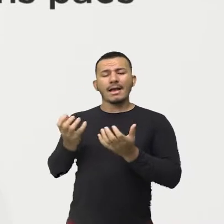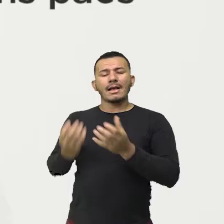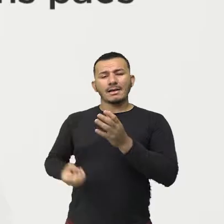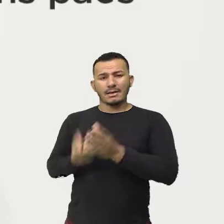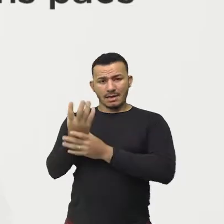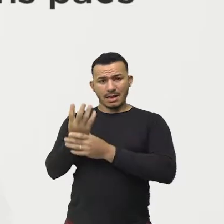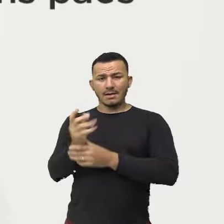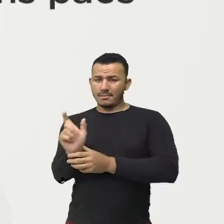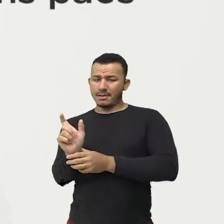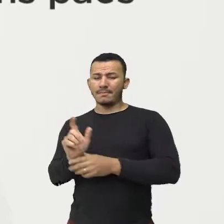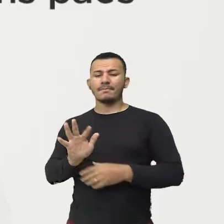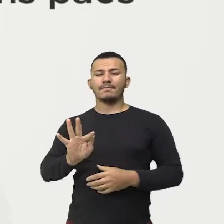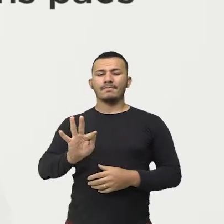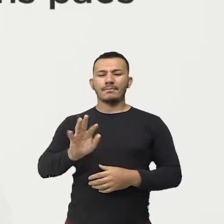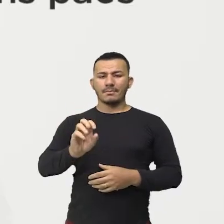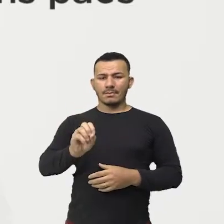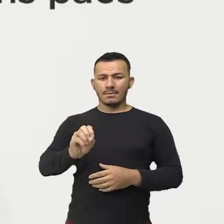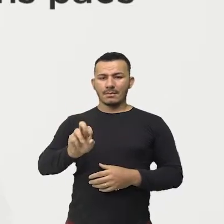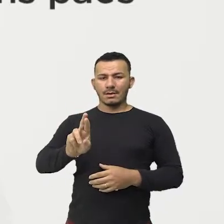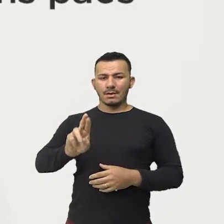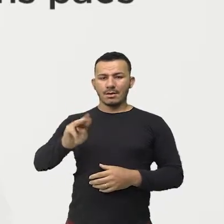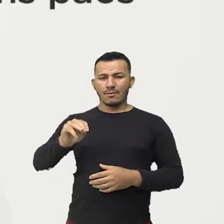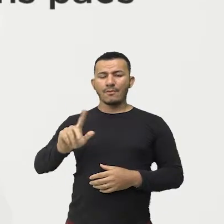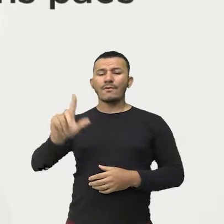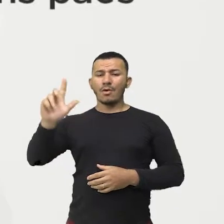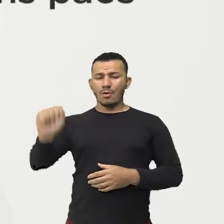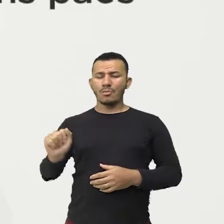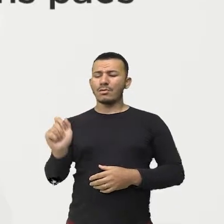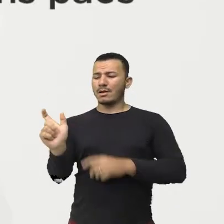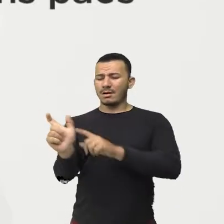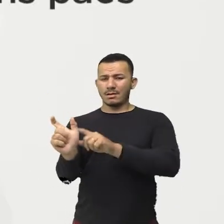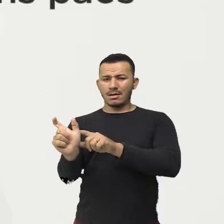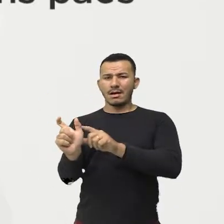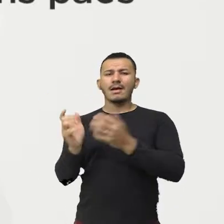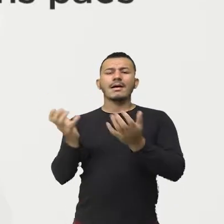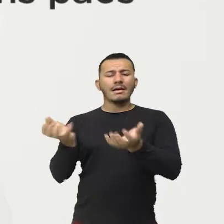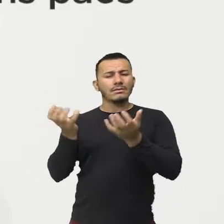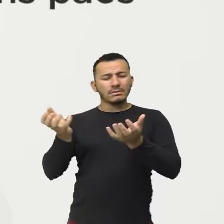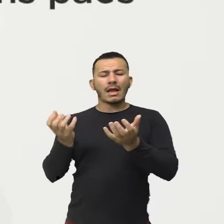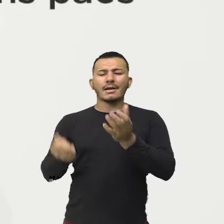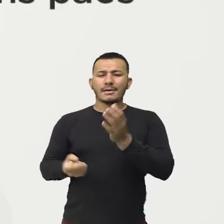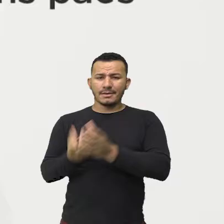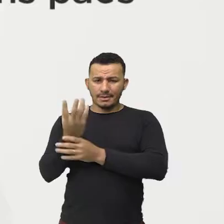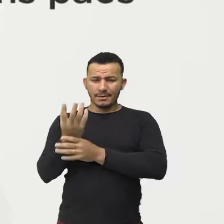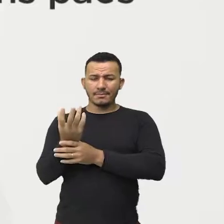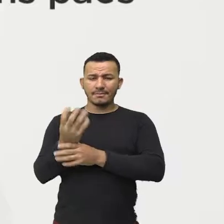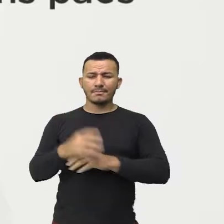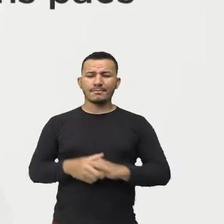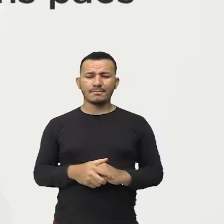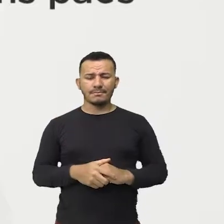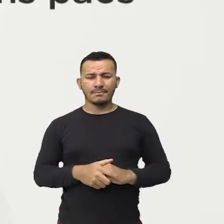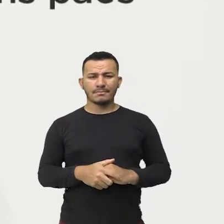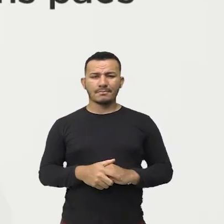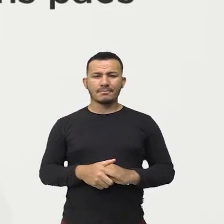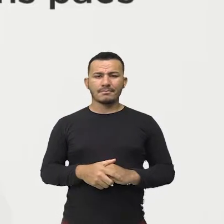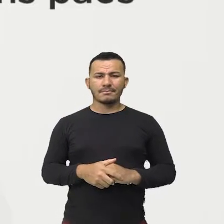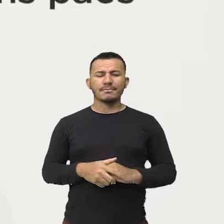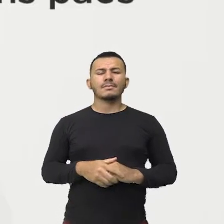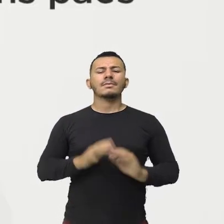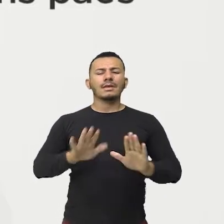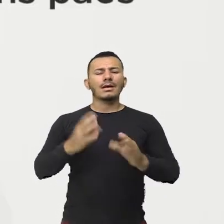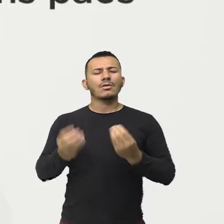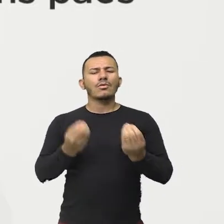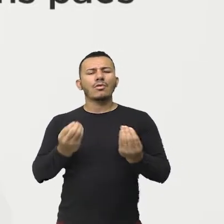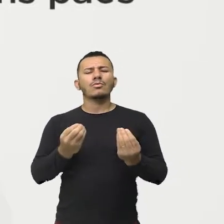essa palavra fórmula, ela está se referindo a uma expressão algébrica, tá bom? Bom, continuando. Para calcular